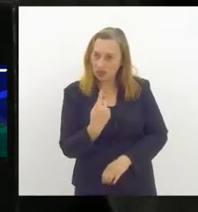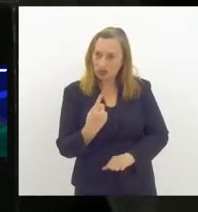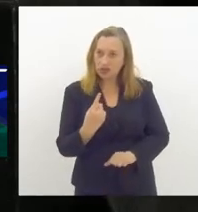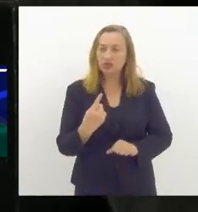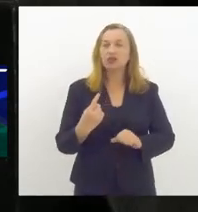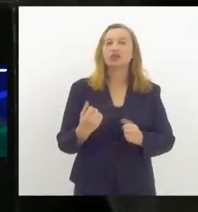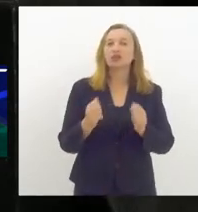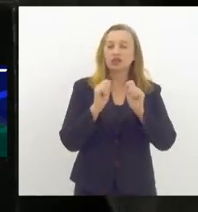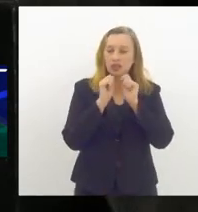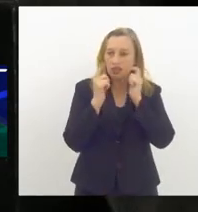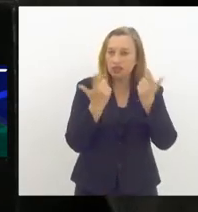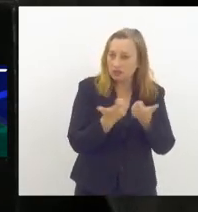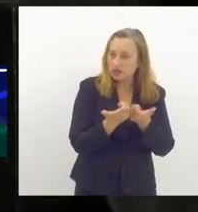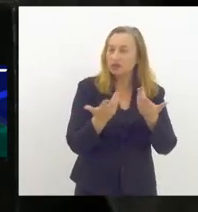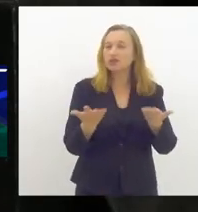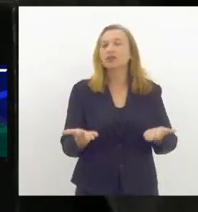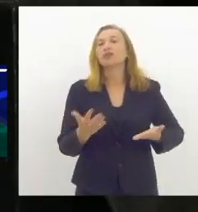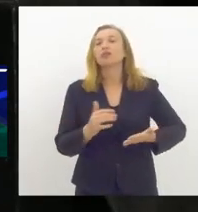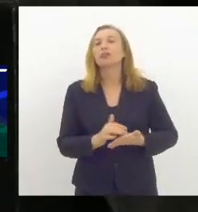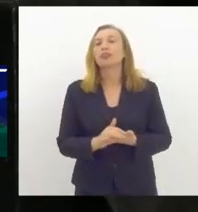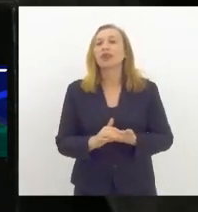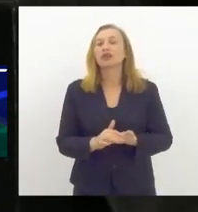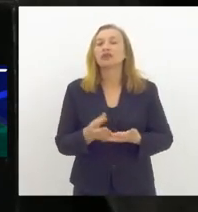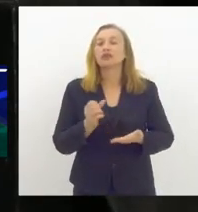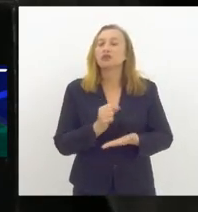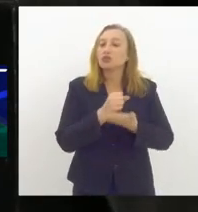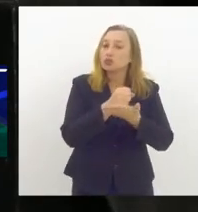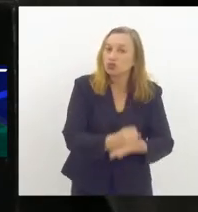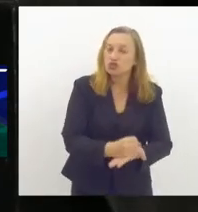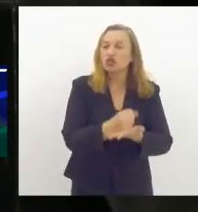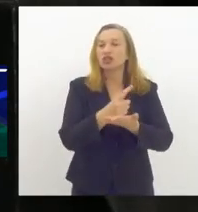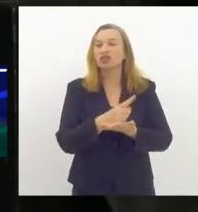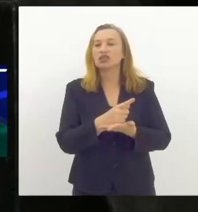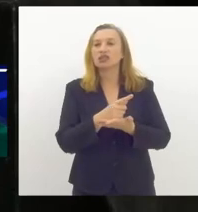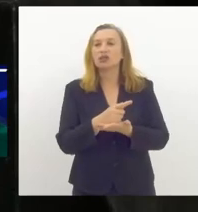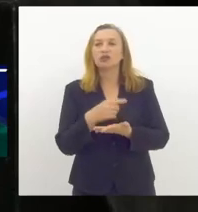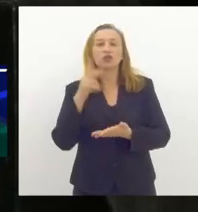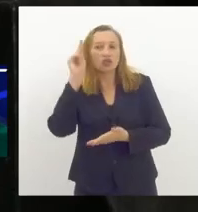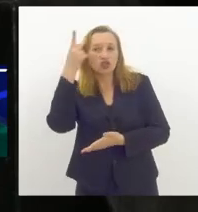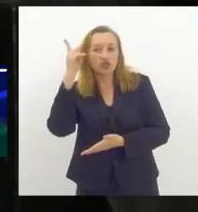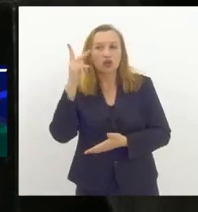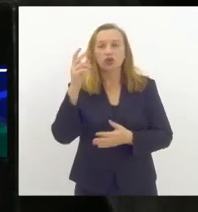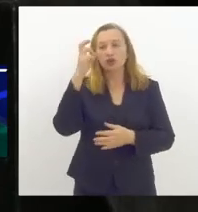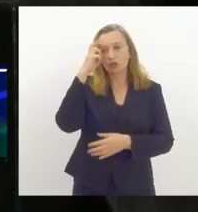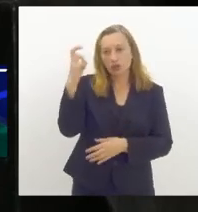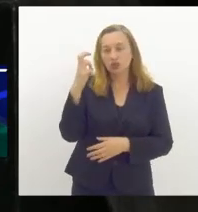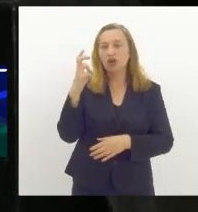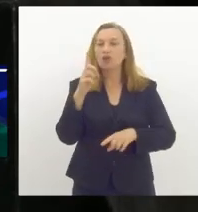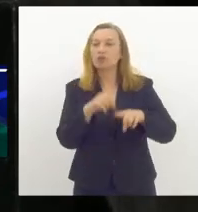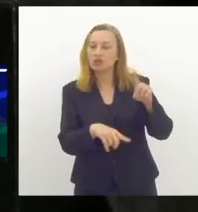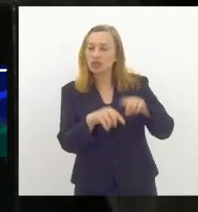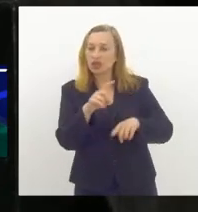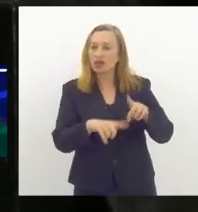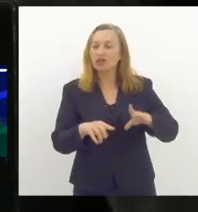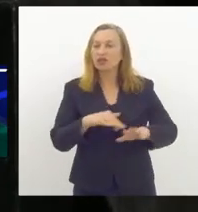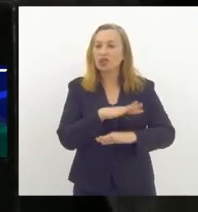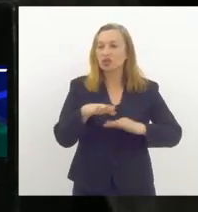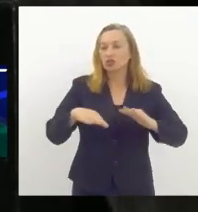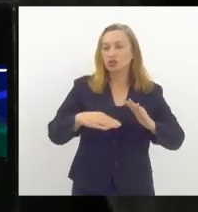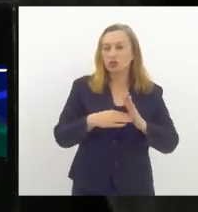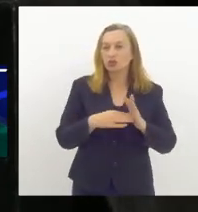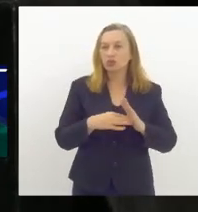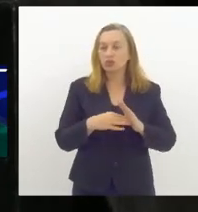Assembleia Legislativa é Nossa portanto que dá sustentação histórica cultural e material aqueles